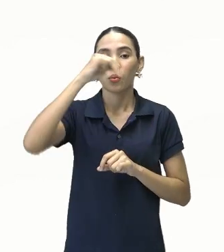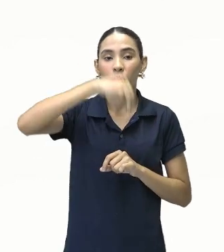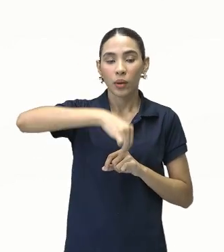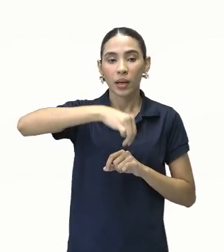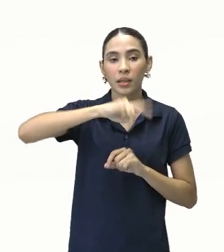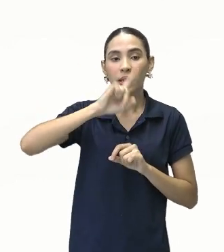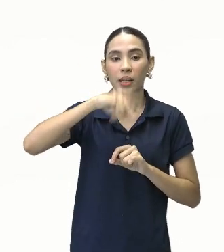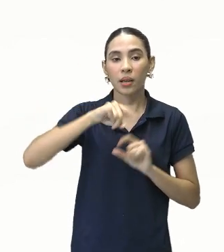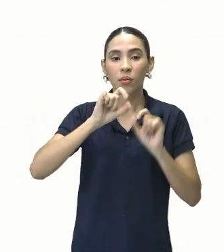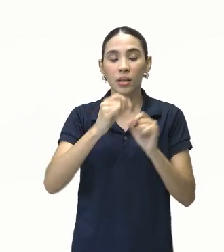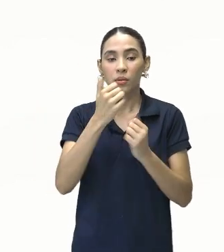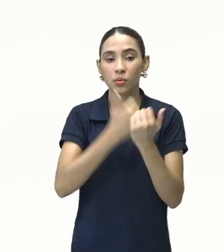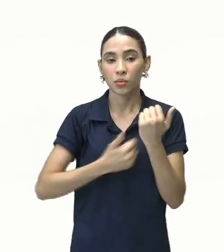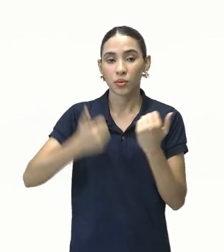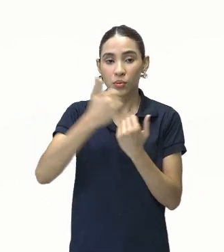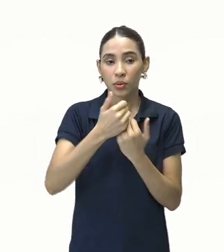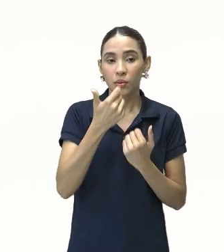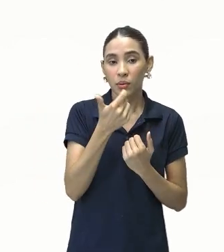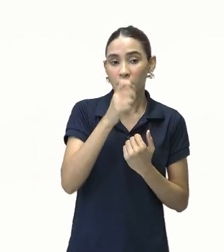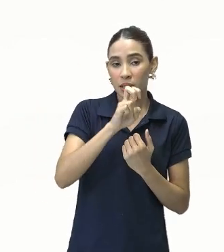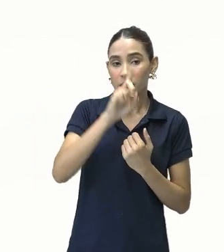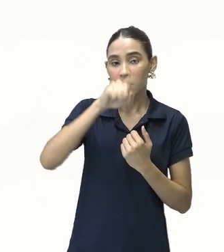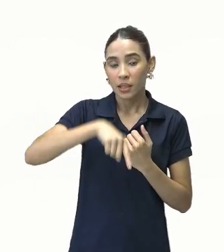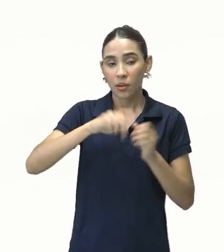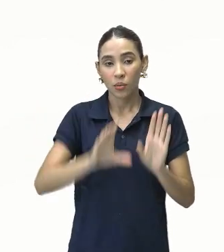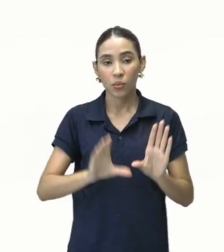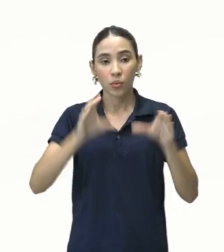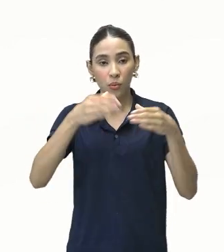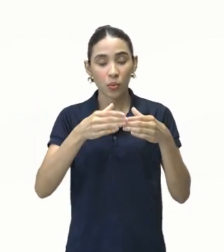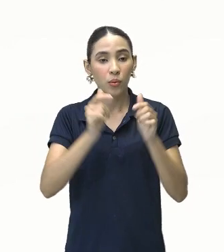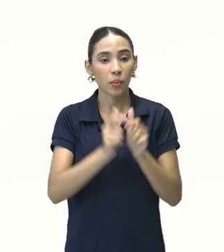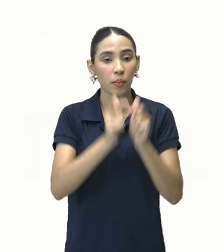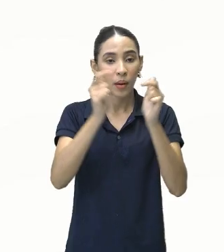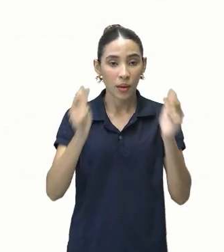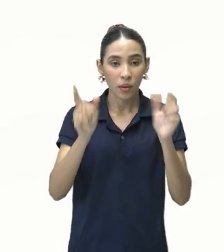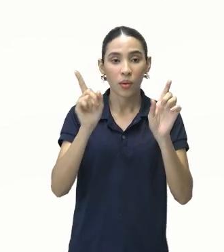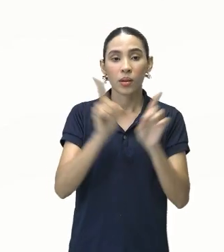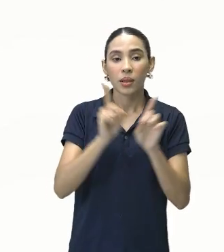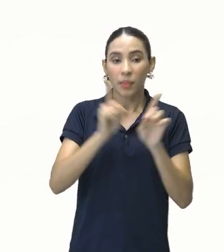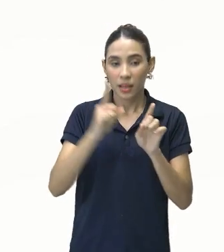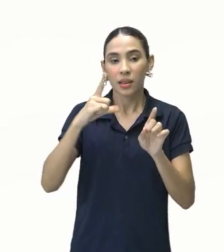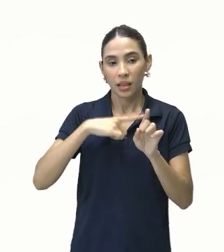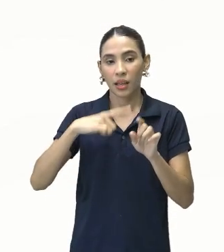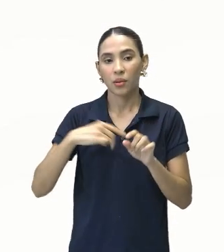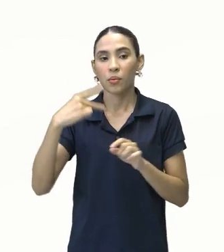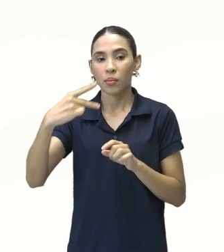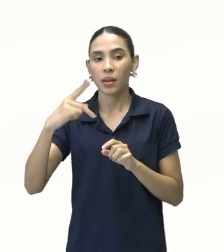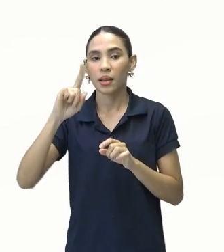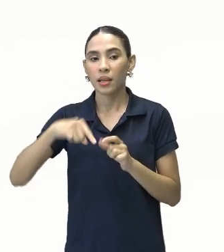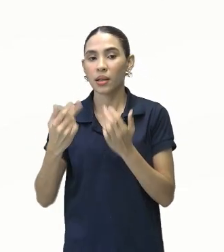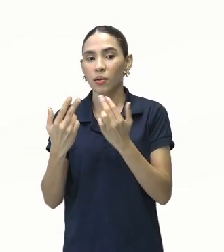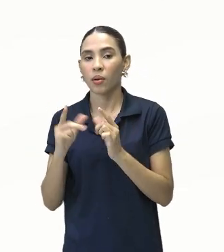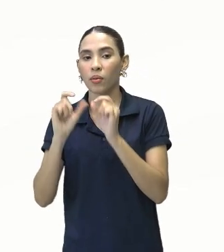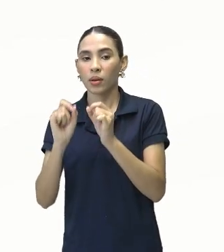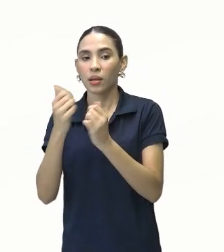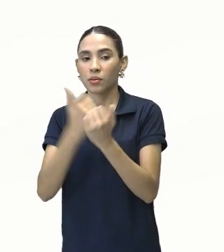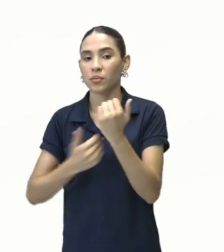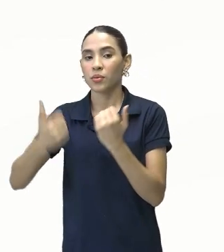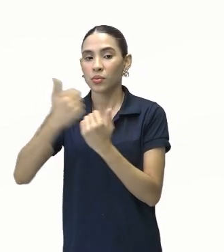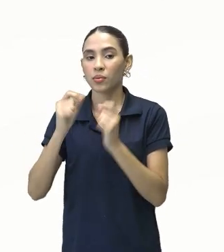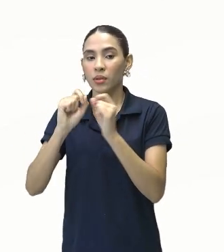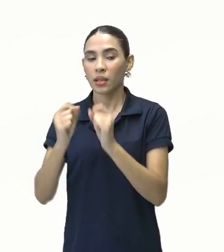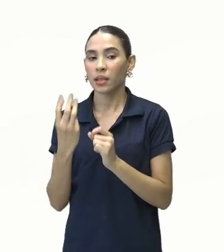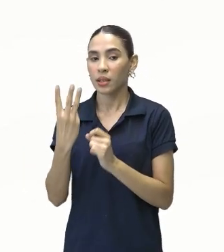nós vamos substituir pelo 15, que é o nosso conjunto maior, e onde tem o P, nós iremos substituir